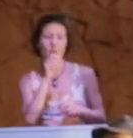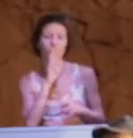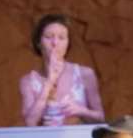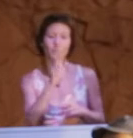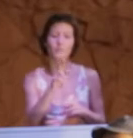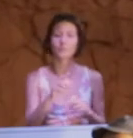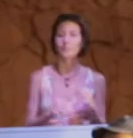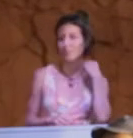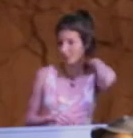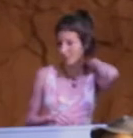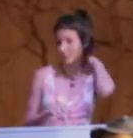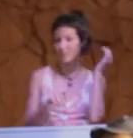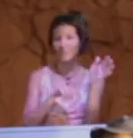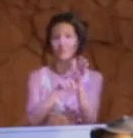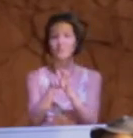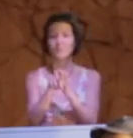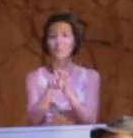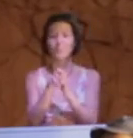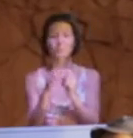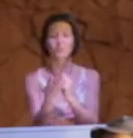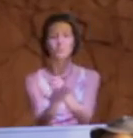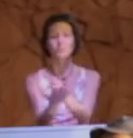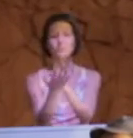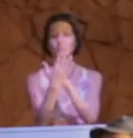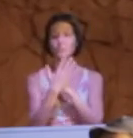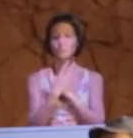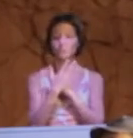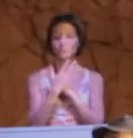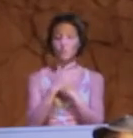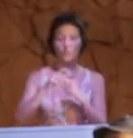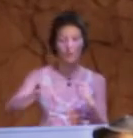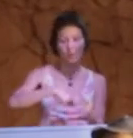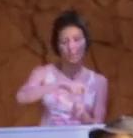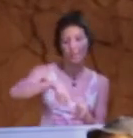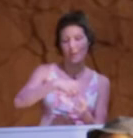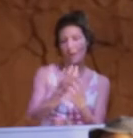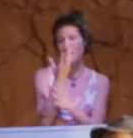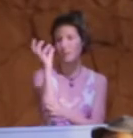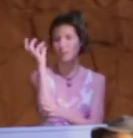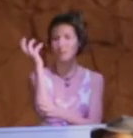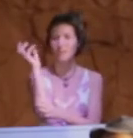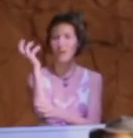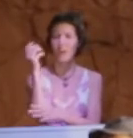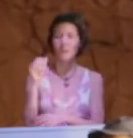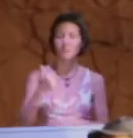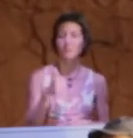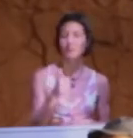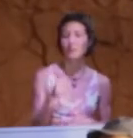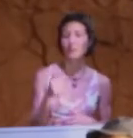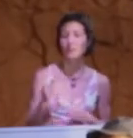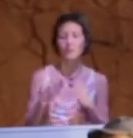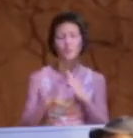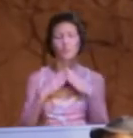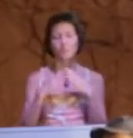vira, mulher. Até que uma hora a onça pediu ajuda pro macaco. Me amarra primeiro, mulher. Me amarra primeiro pro homem. Porque se eu me